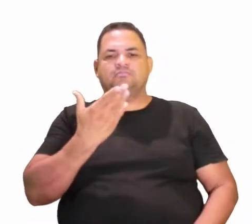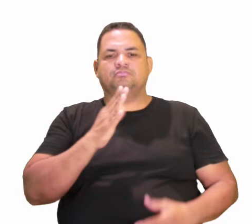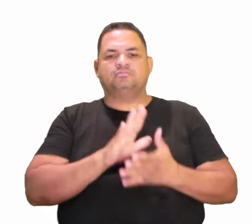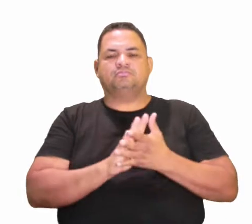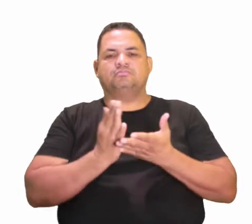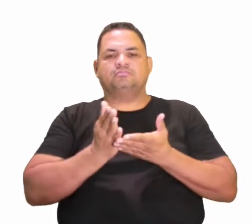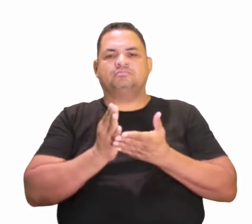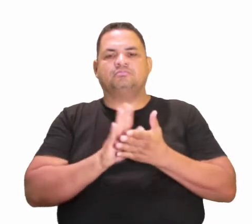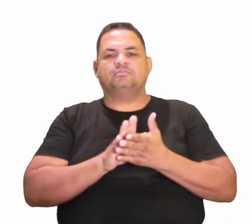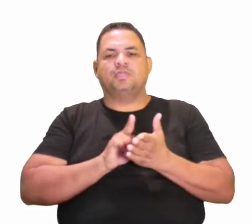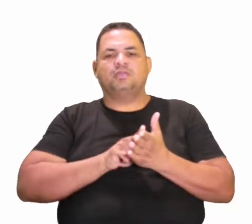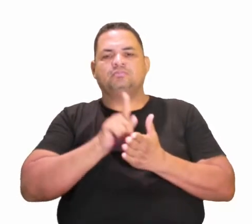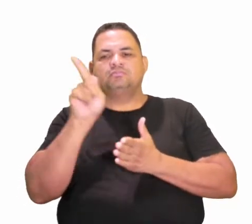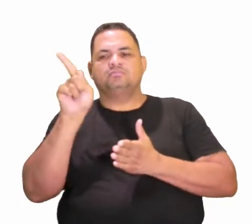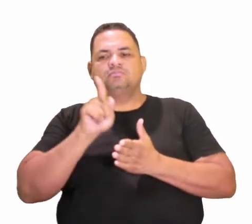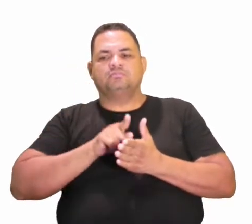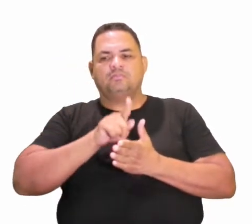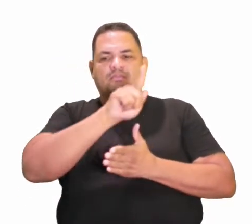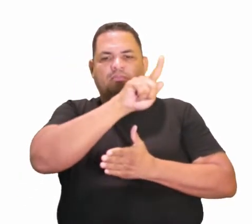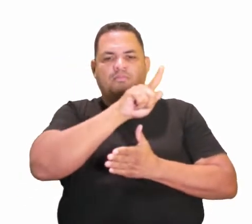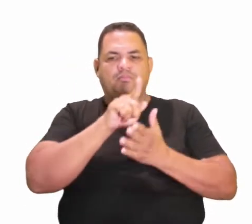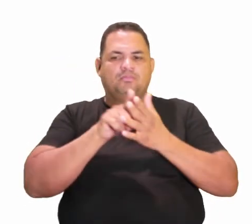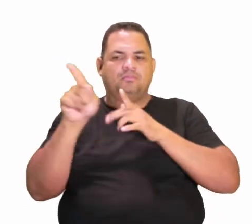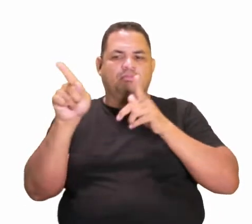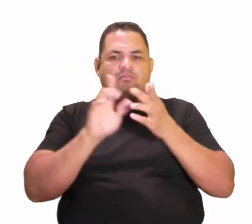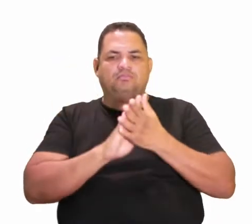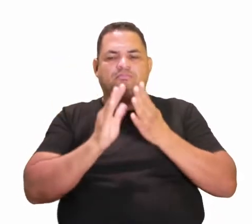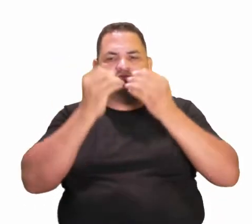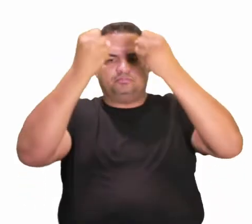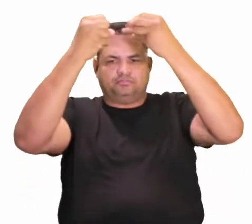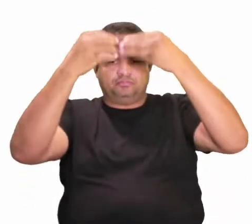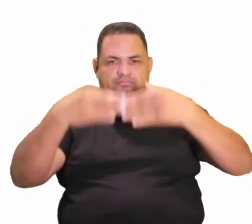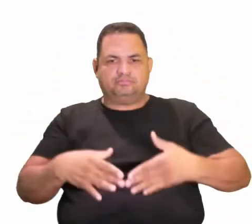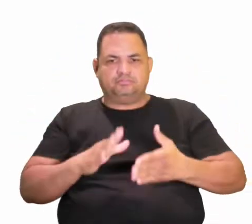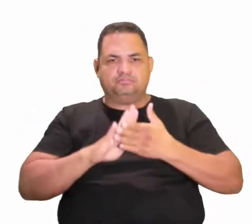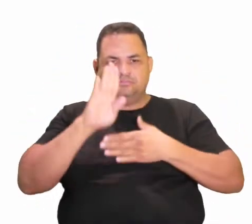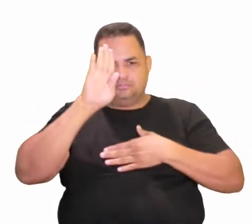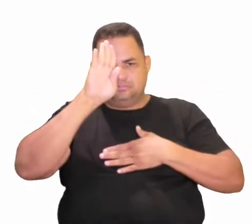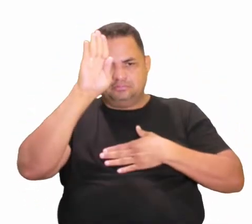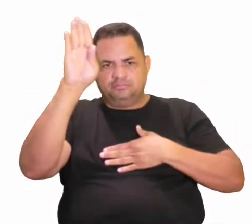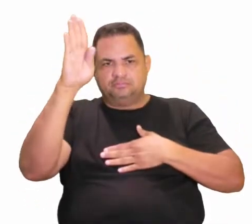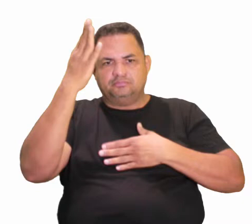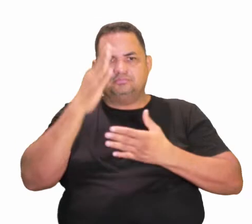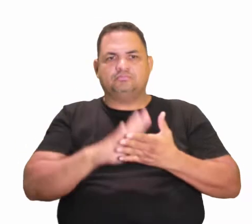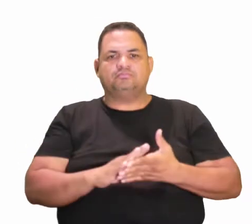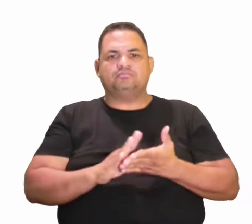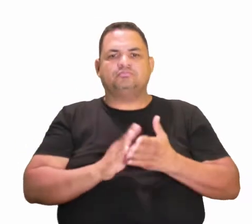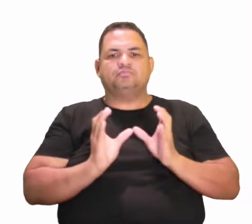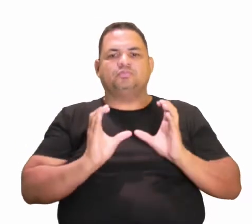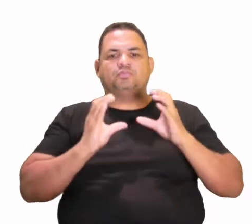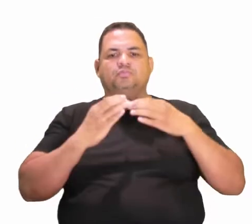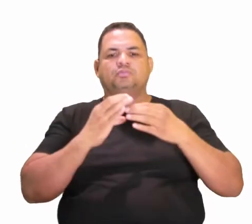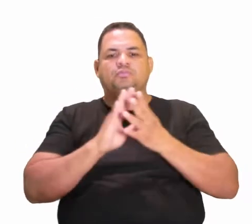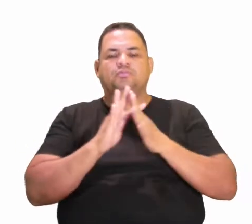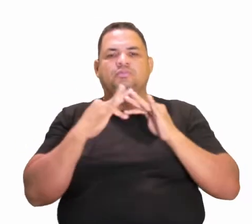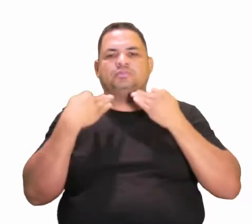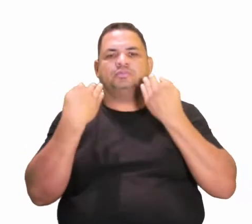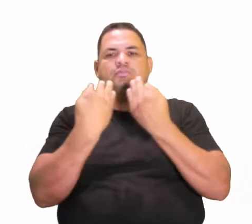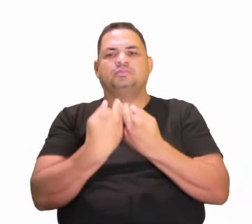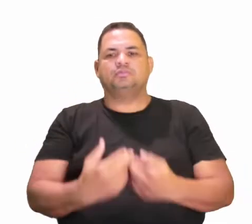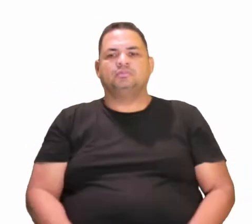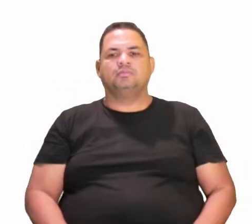árvore genealógica, onde está falando dos principais ali membros da nossa